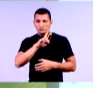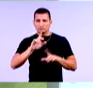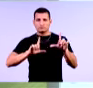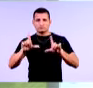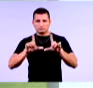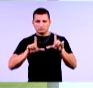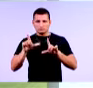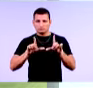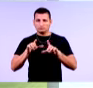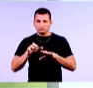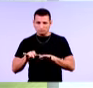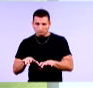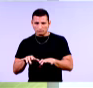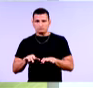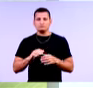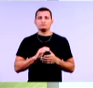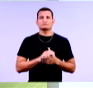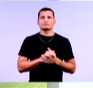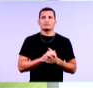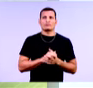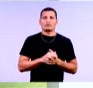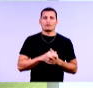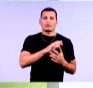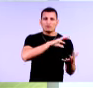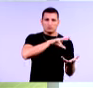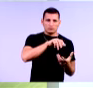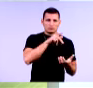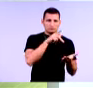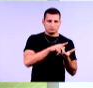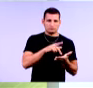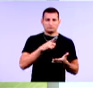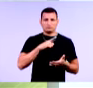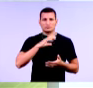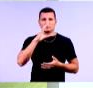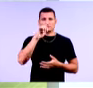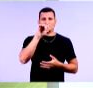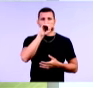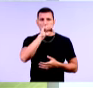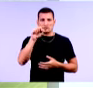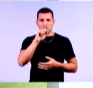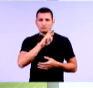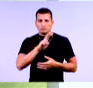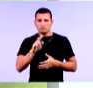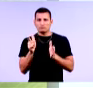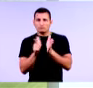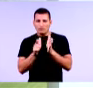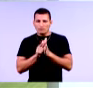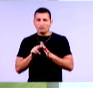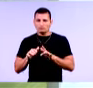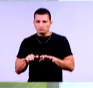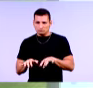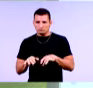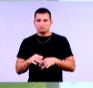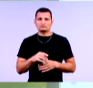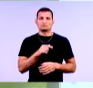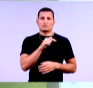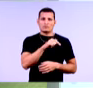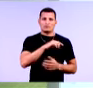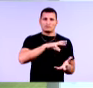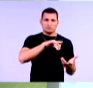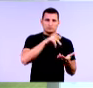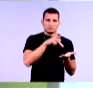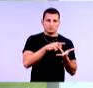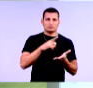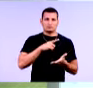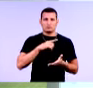televisão. Existe aqui no mundo real uma classe chamada papel. Existe aqui no mundo real uma